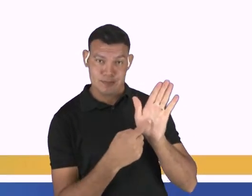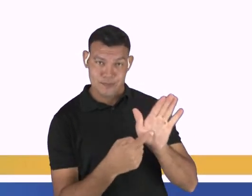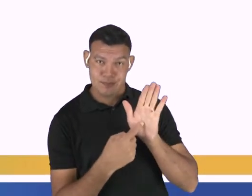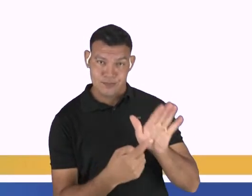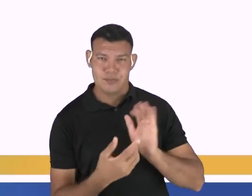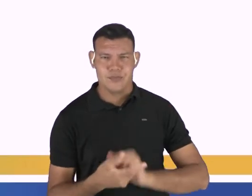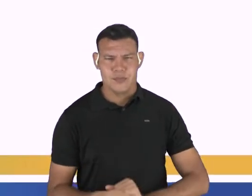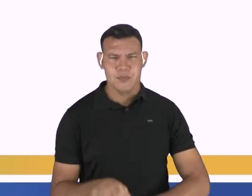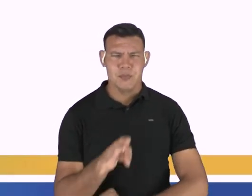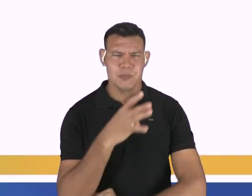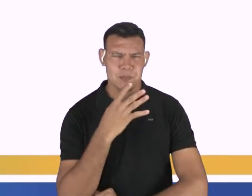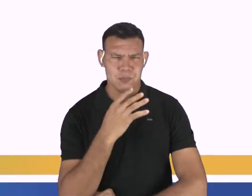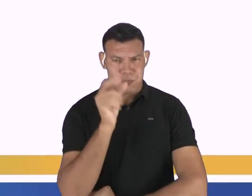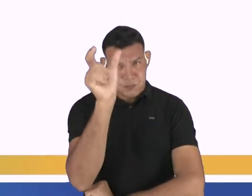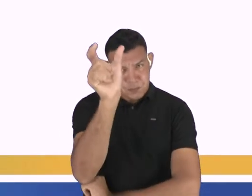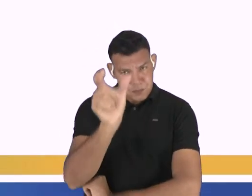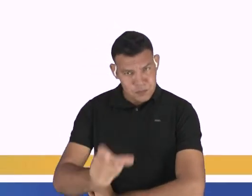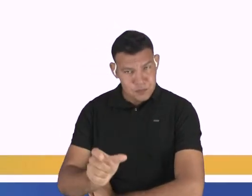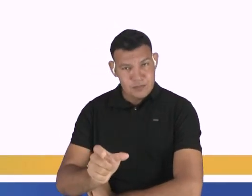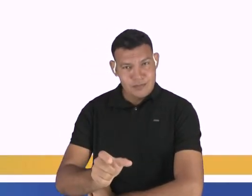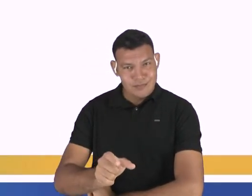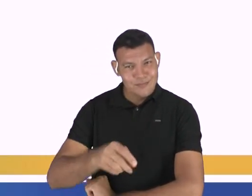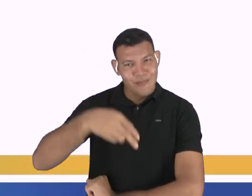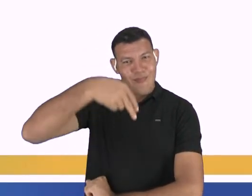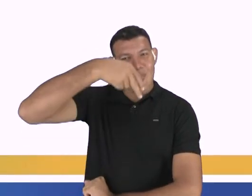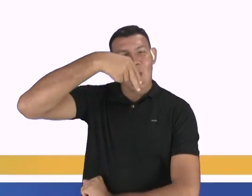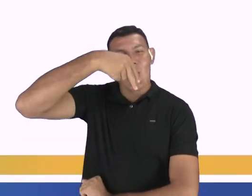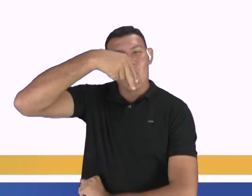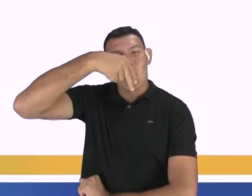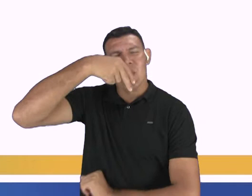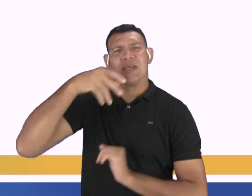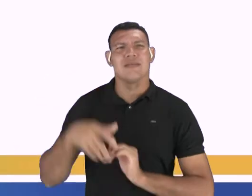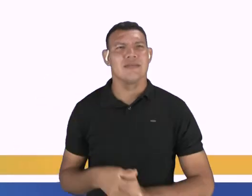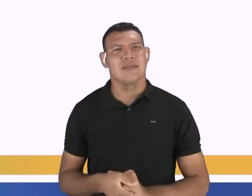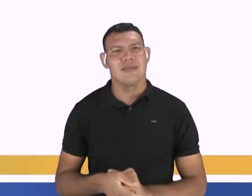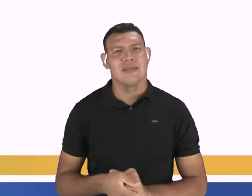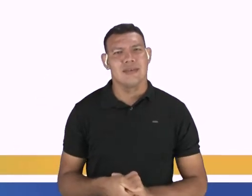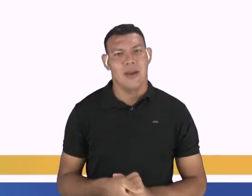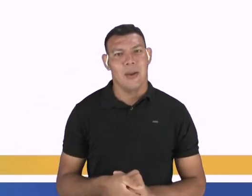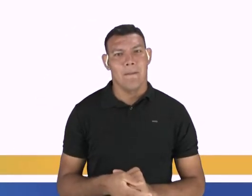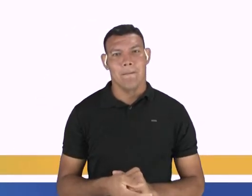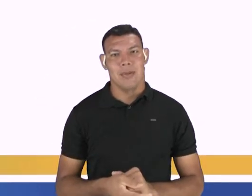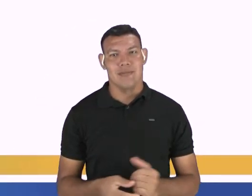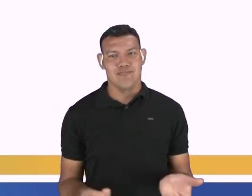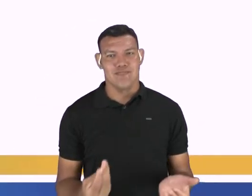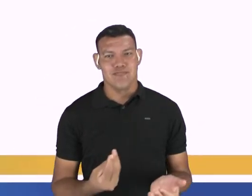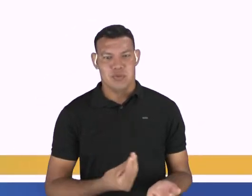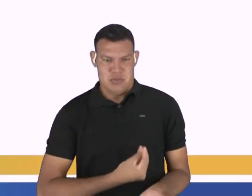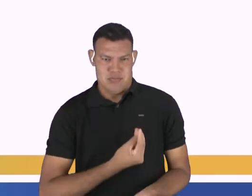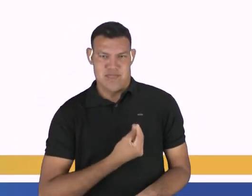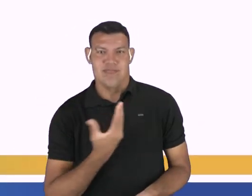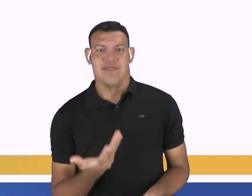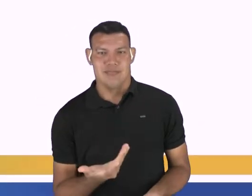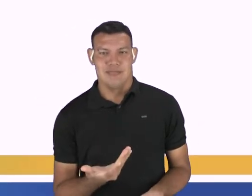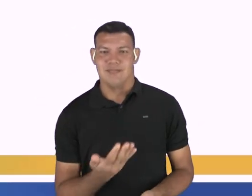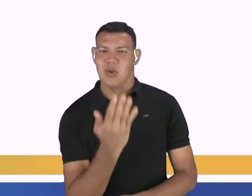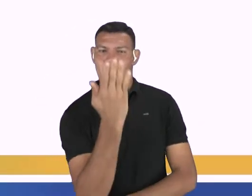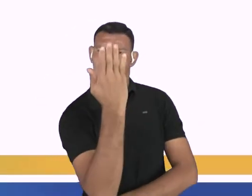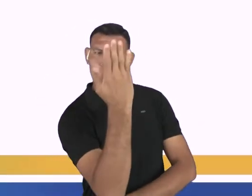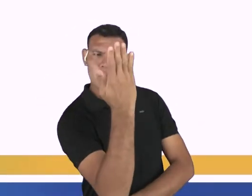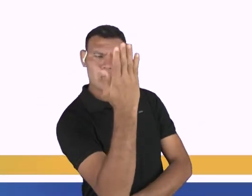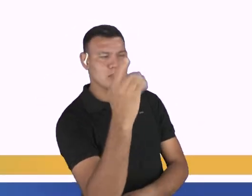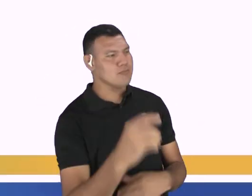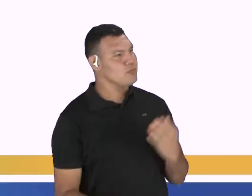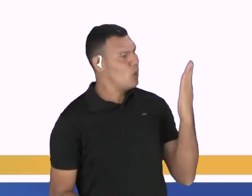essa personagem, a Mônica. E olha o que está presente nesse diálogo dela com o espelho. Certamente você vai se